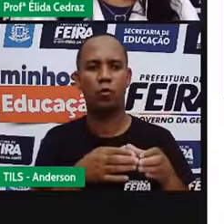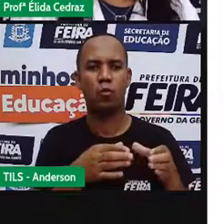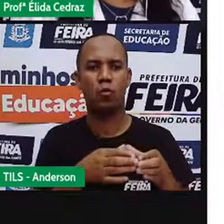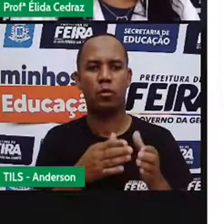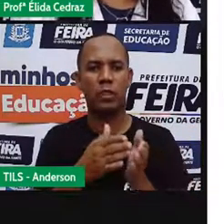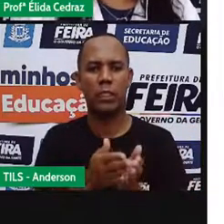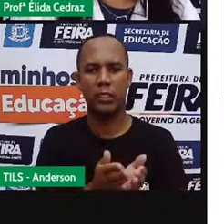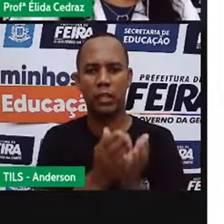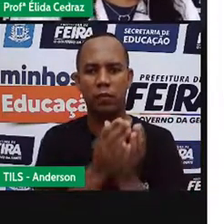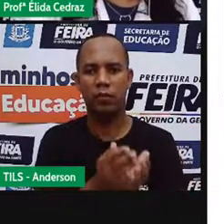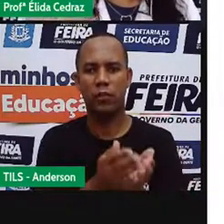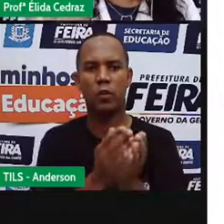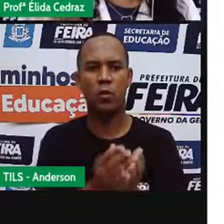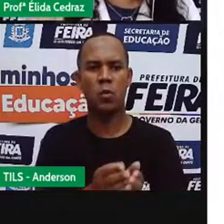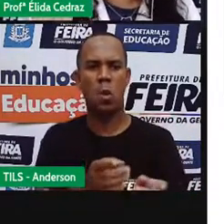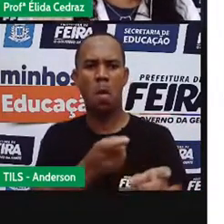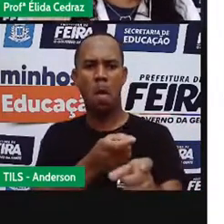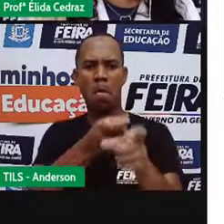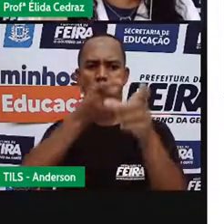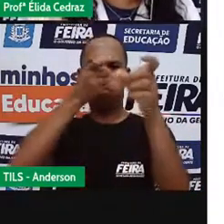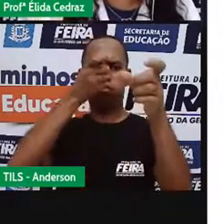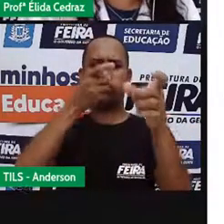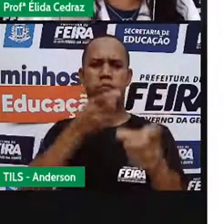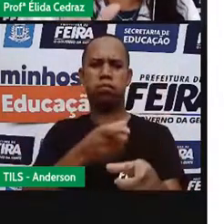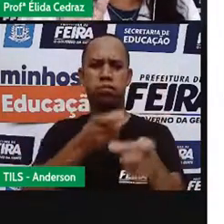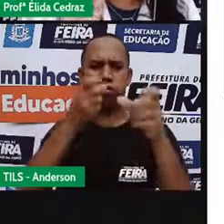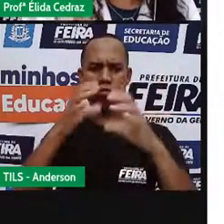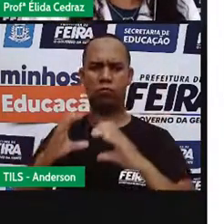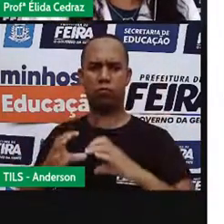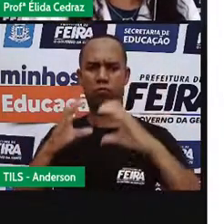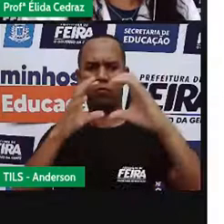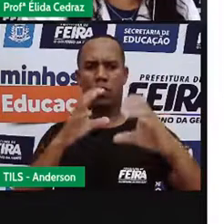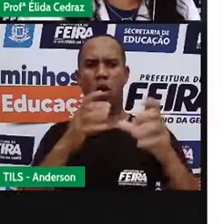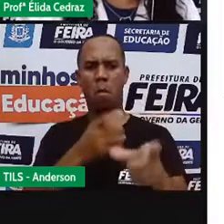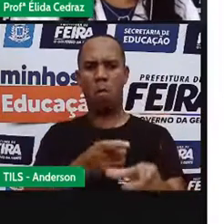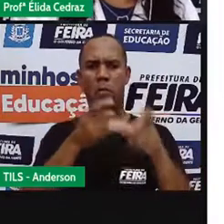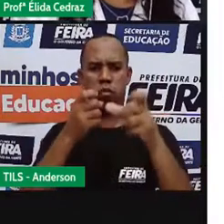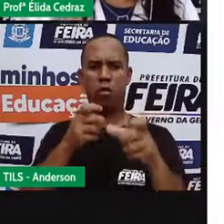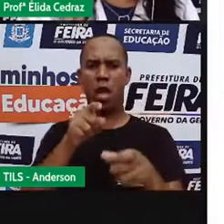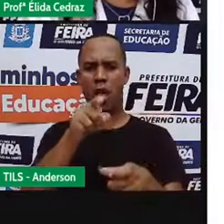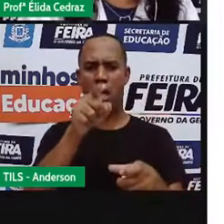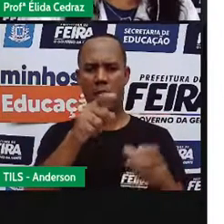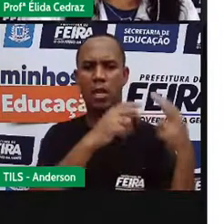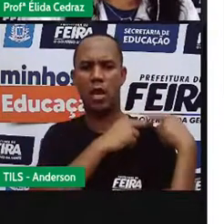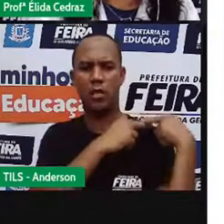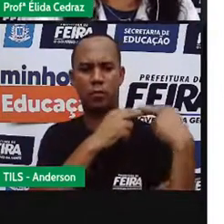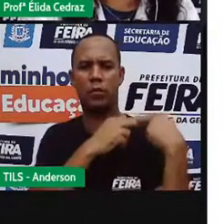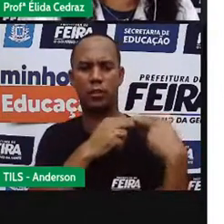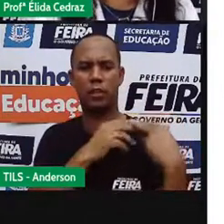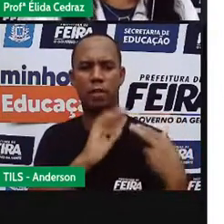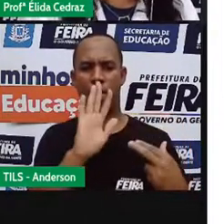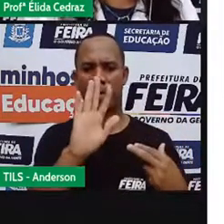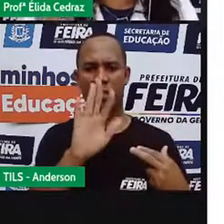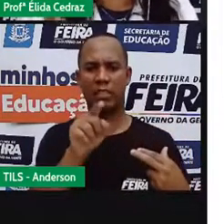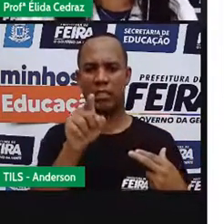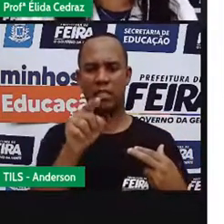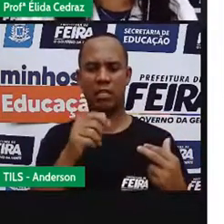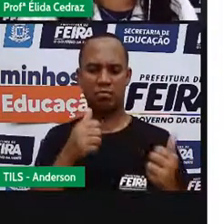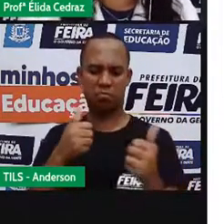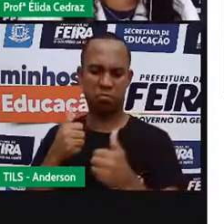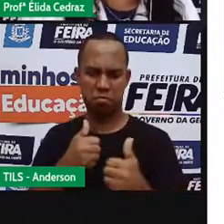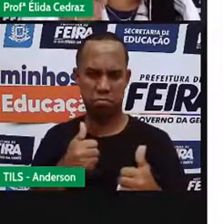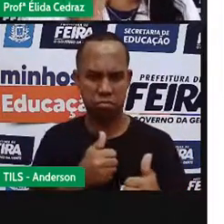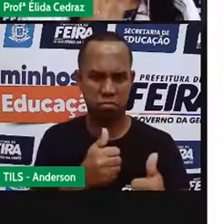general Madeira de Melo rumou para Portugal com a sua tropa, João das Botas perseguiu em